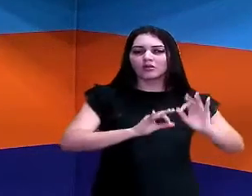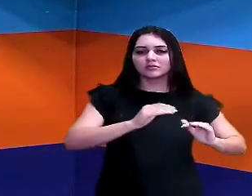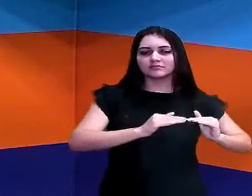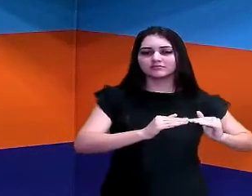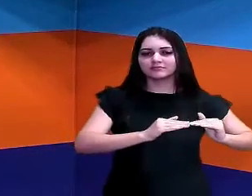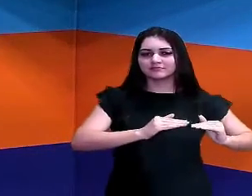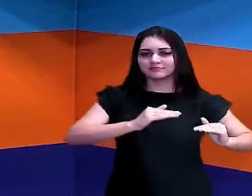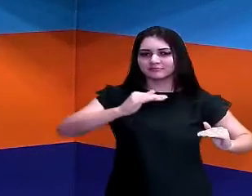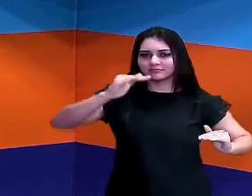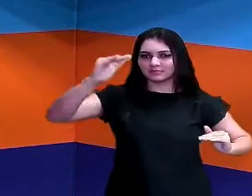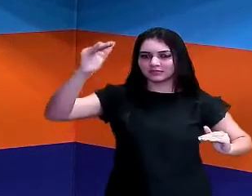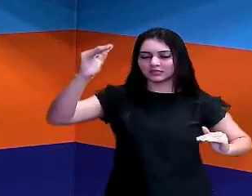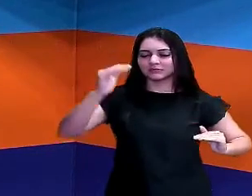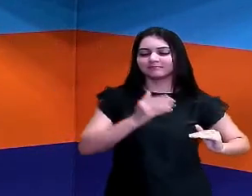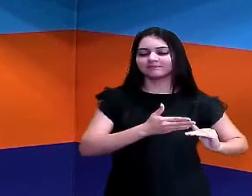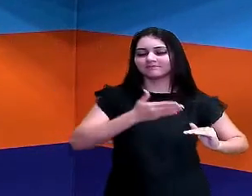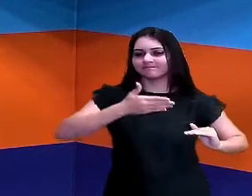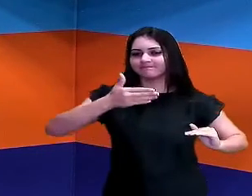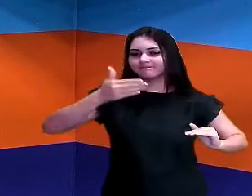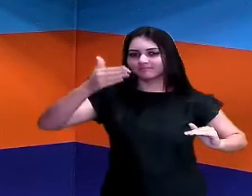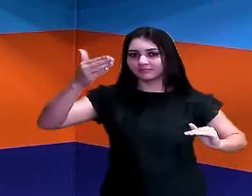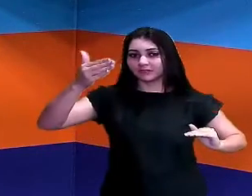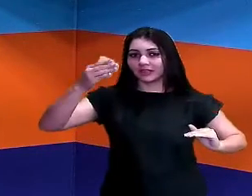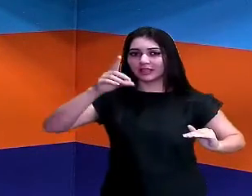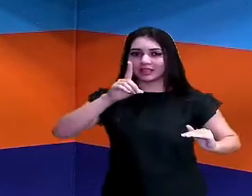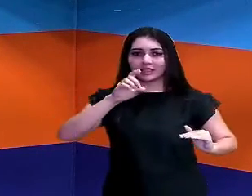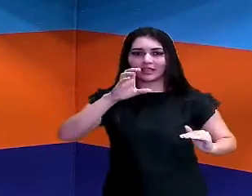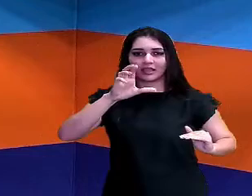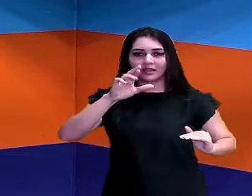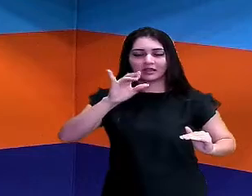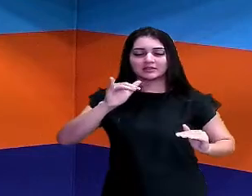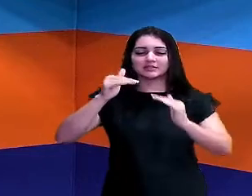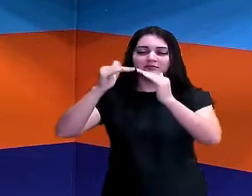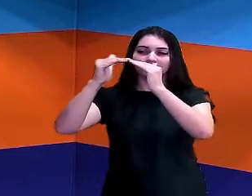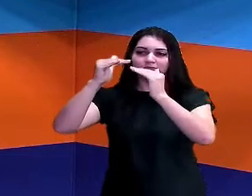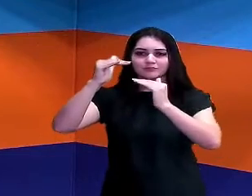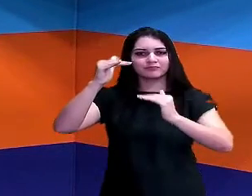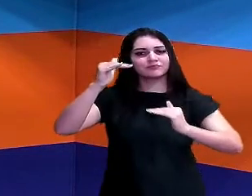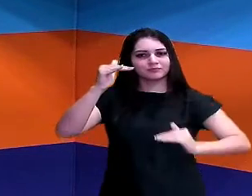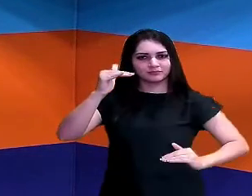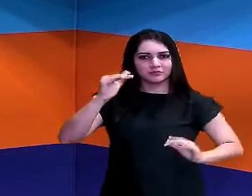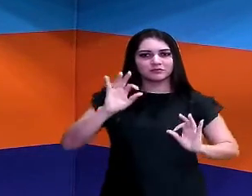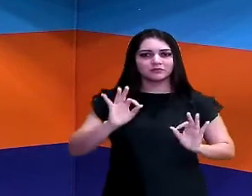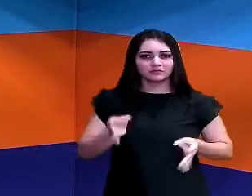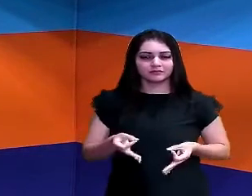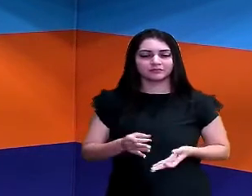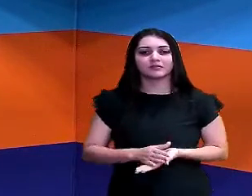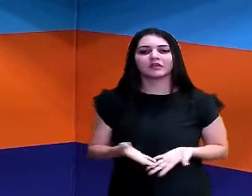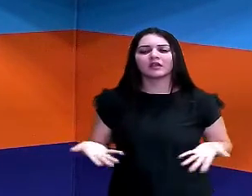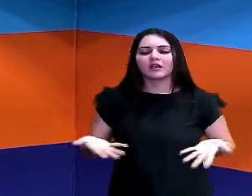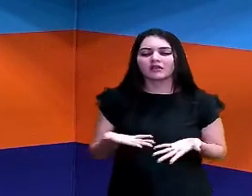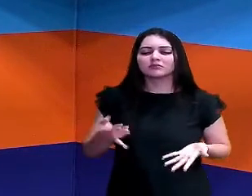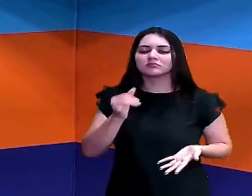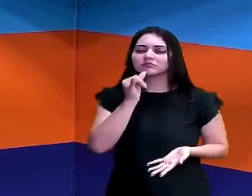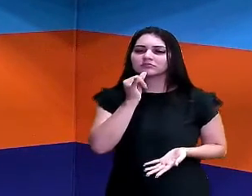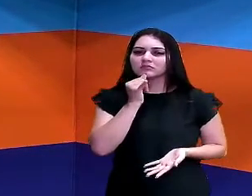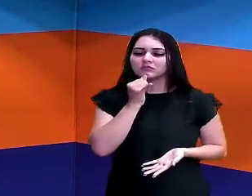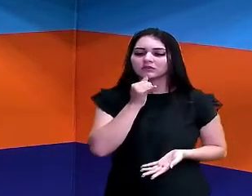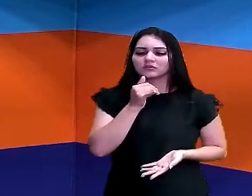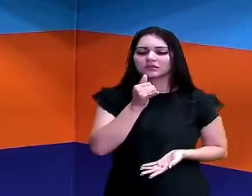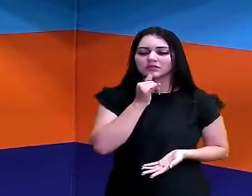vai crescendo. Ordem decrescente vai diminuindo, tá bom? E aí, por um exemplo,